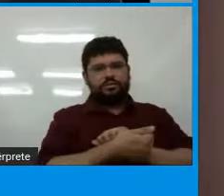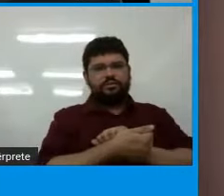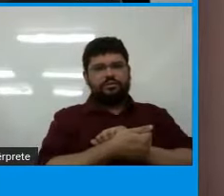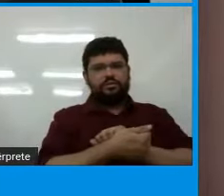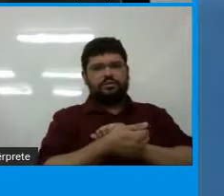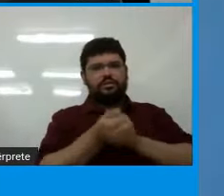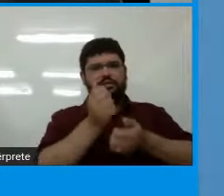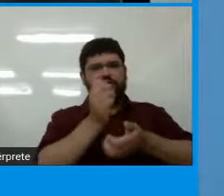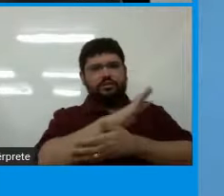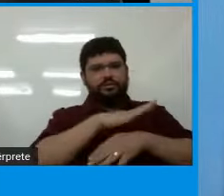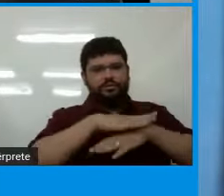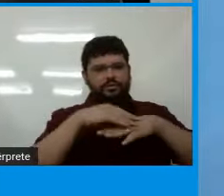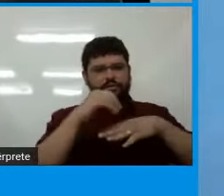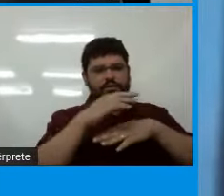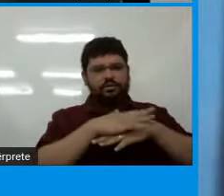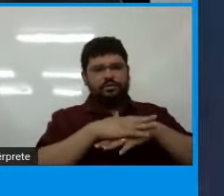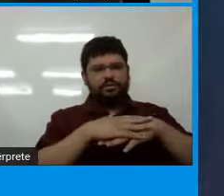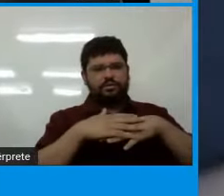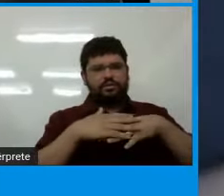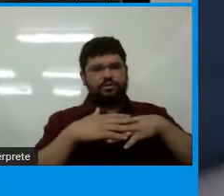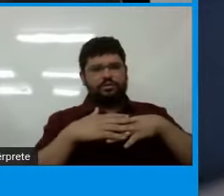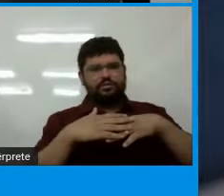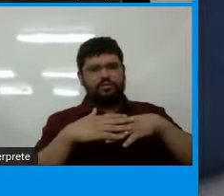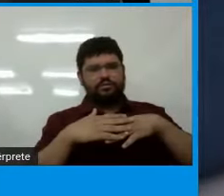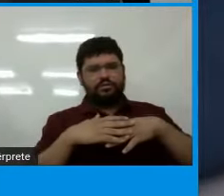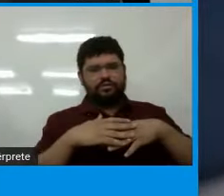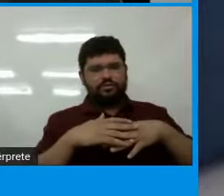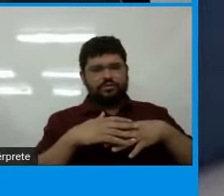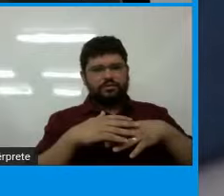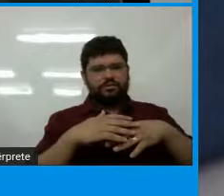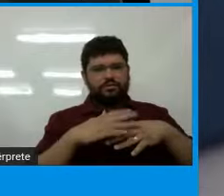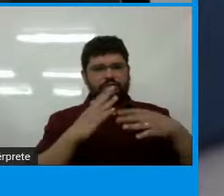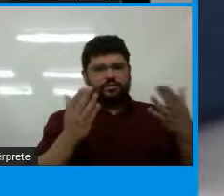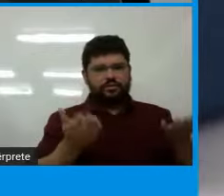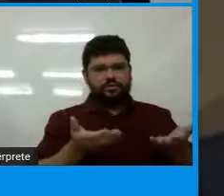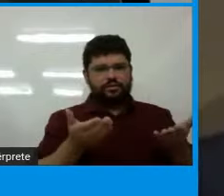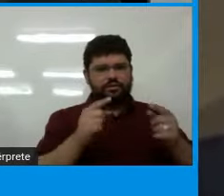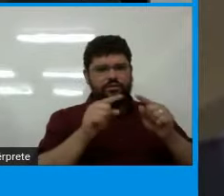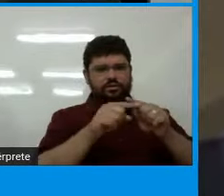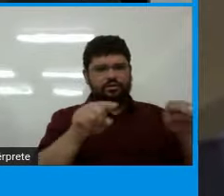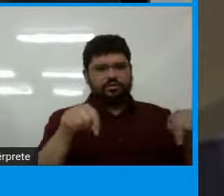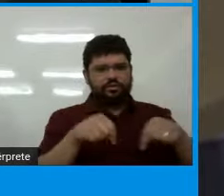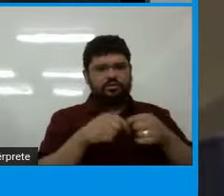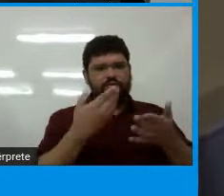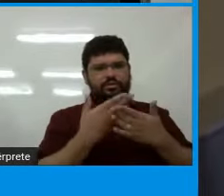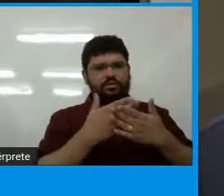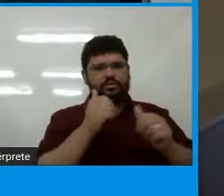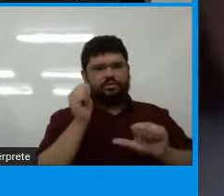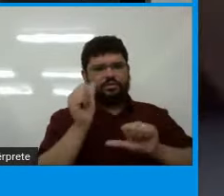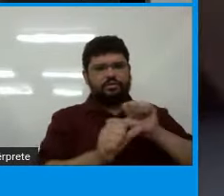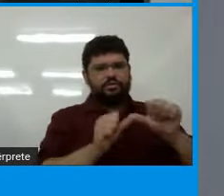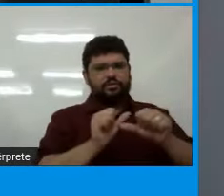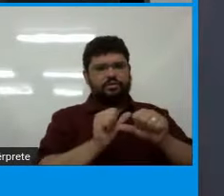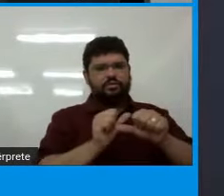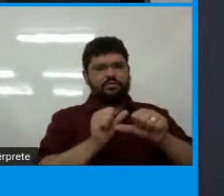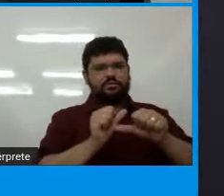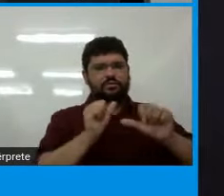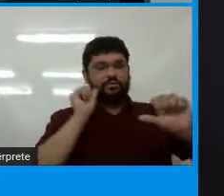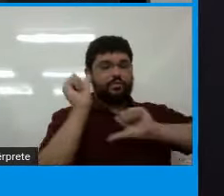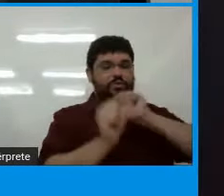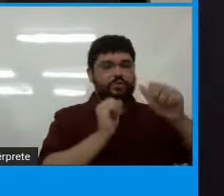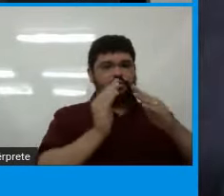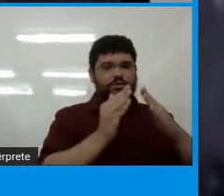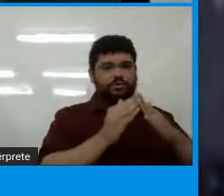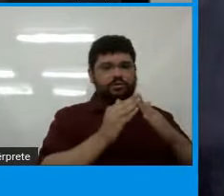desamparados. Empatia, isso nos permite evoluir. Hoje, a sala de aula mudou e virou a nossa casa. Mas tem